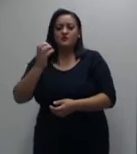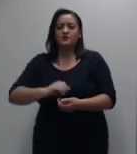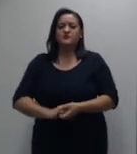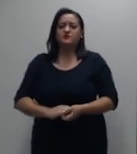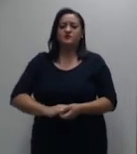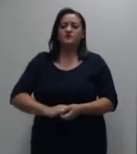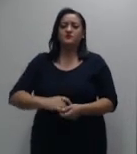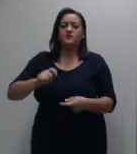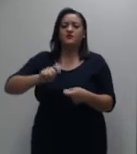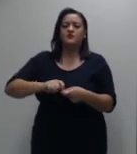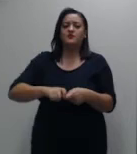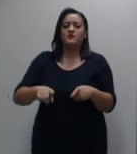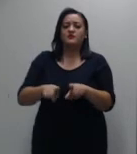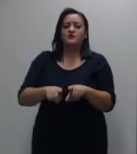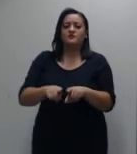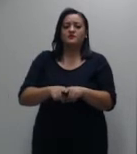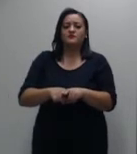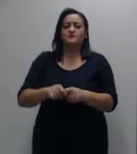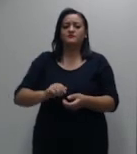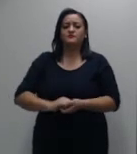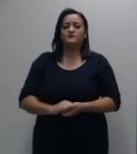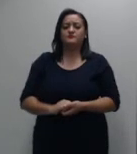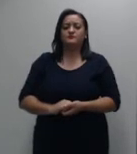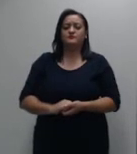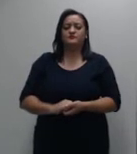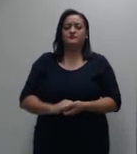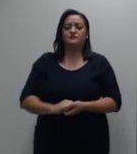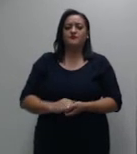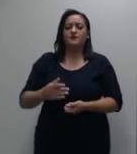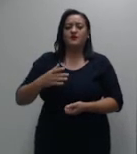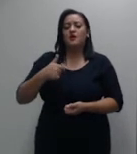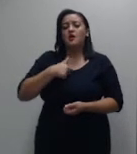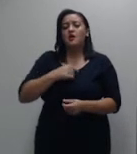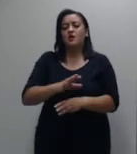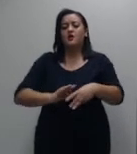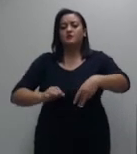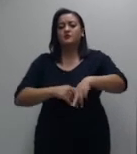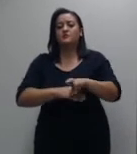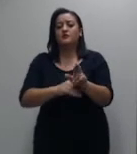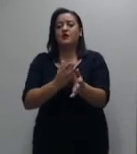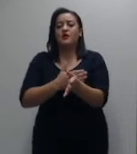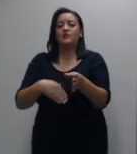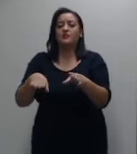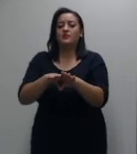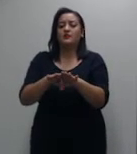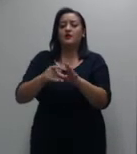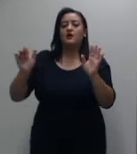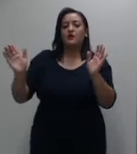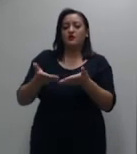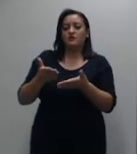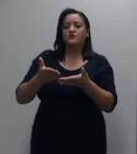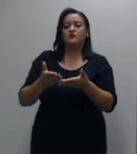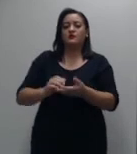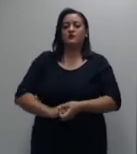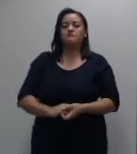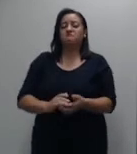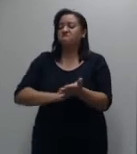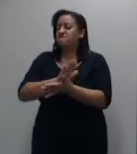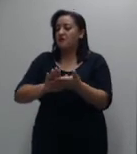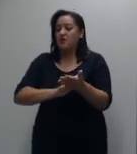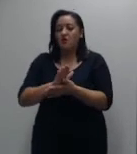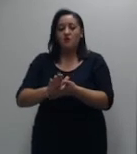tomada e a sobrinha a relatoria até o momento assustamento nenhuma